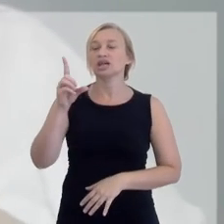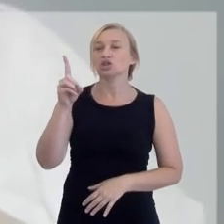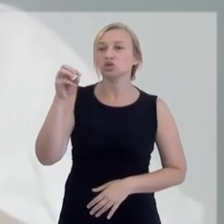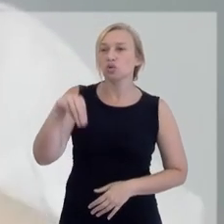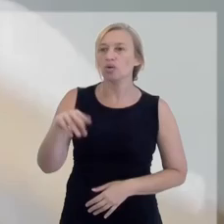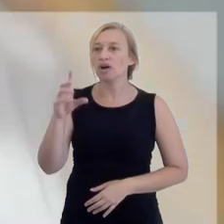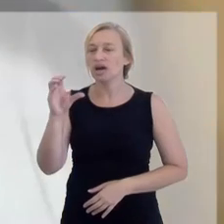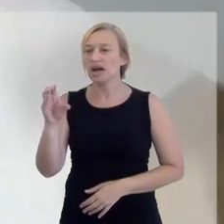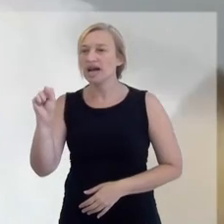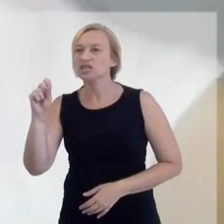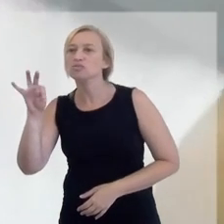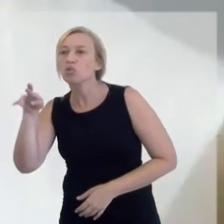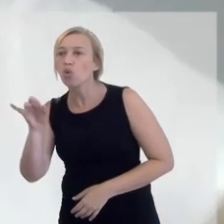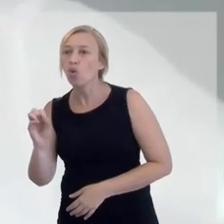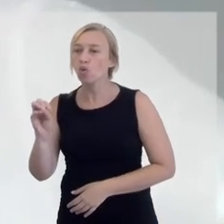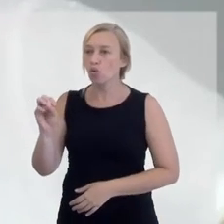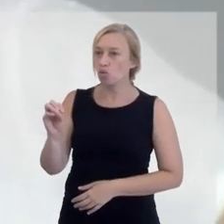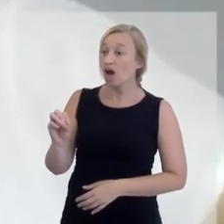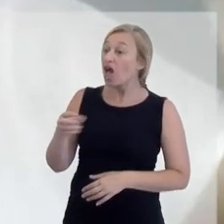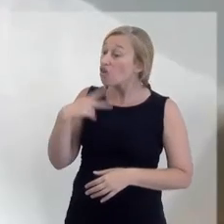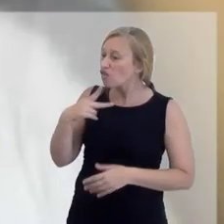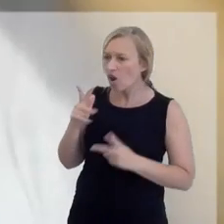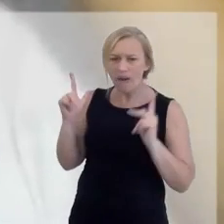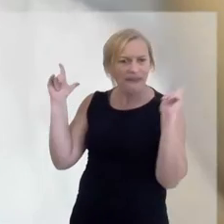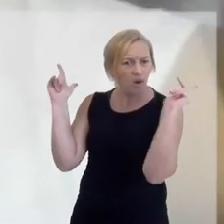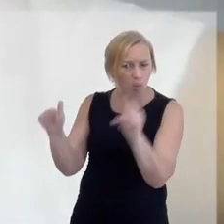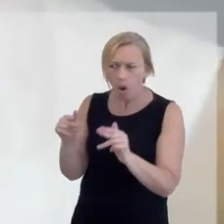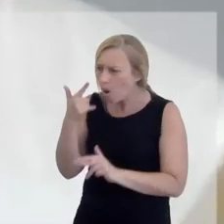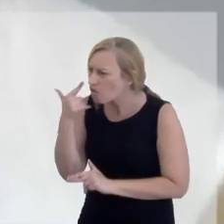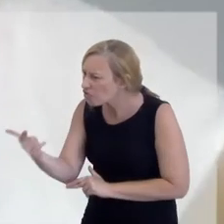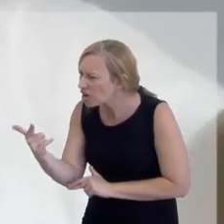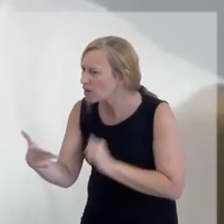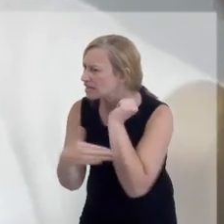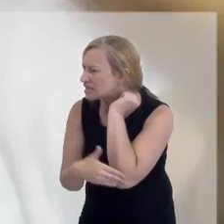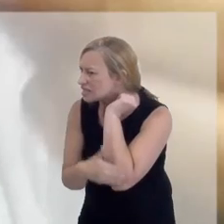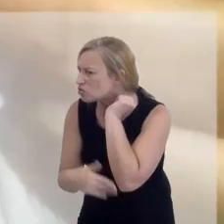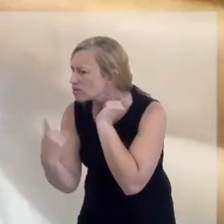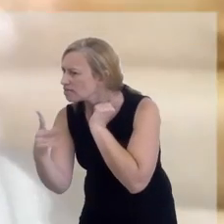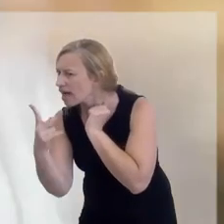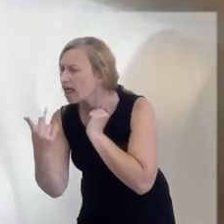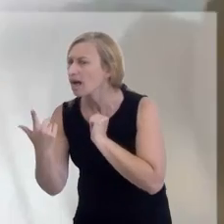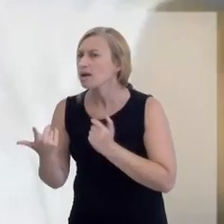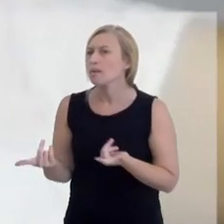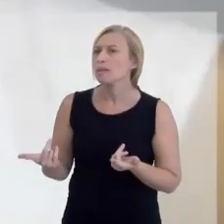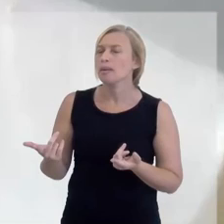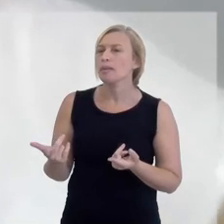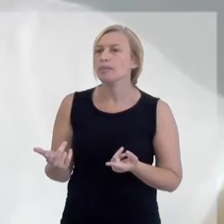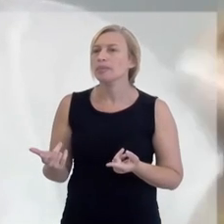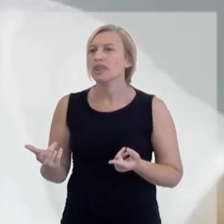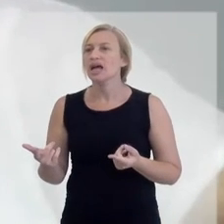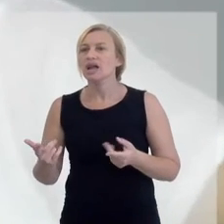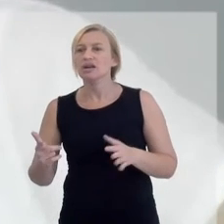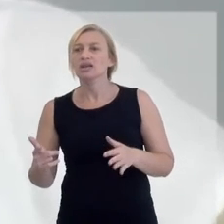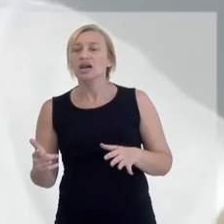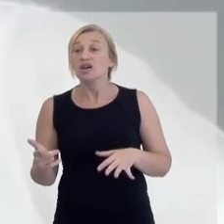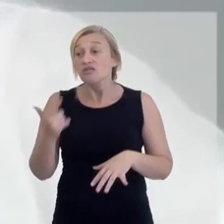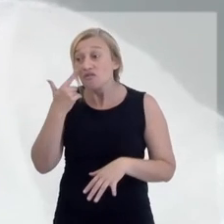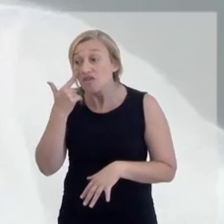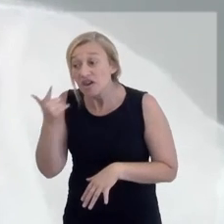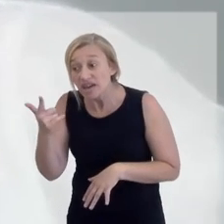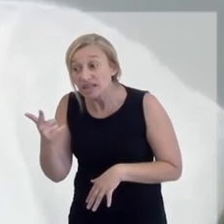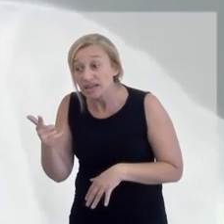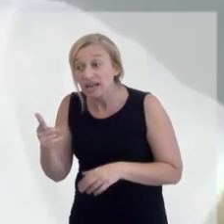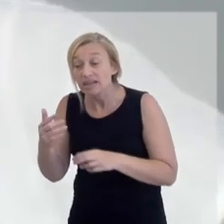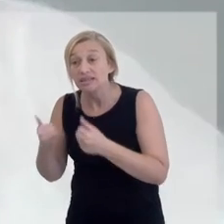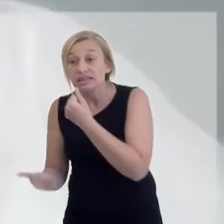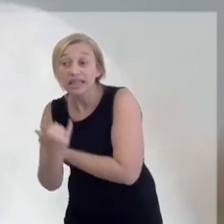Dom Casmurro, e fala, gente, isso aqui é igualzinho. Olha, ele sentia ciúme dela. Só que a gente não faz se traiu, se não traiu. E aí,